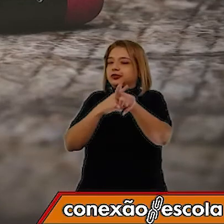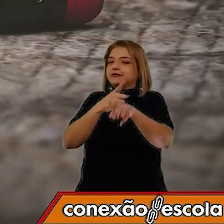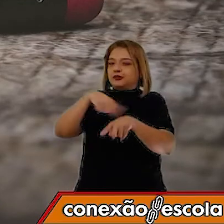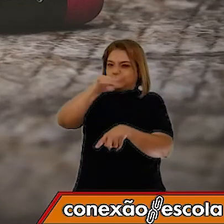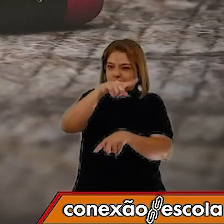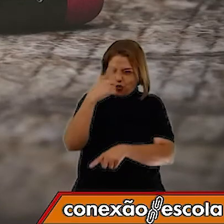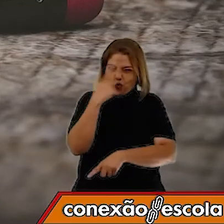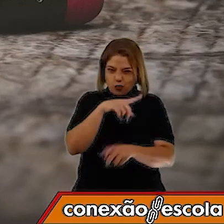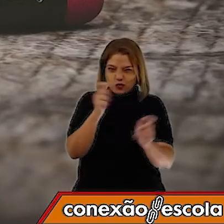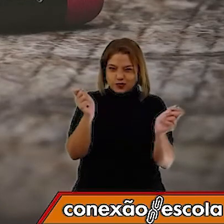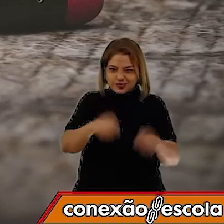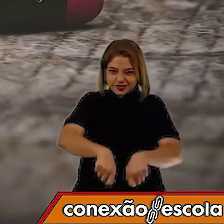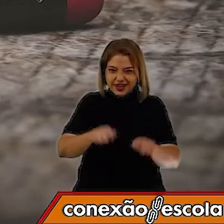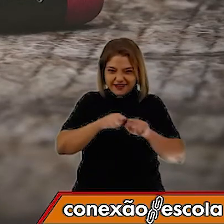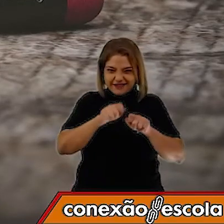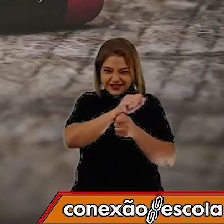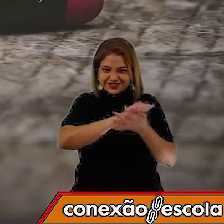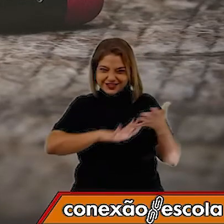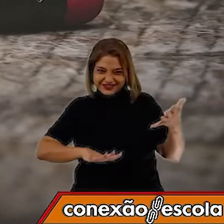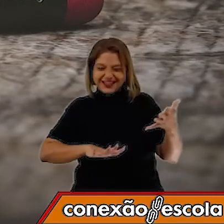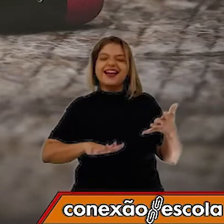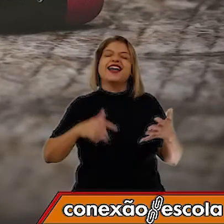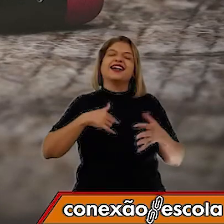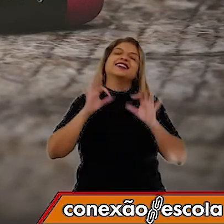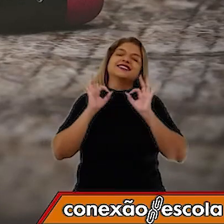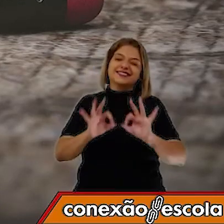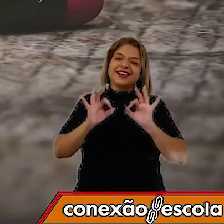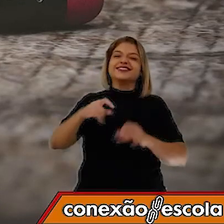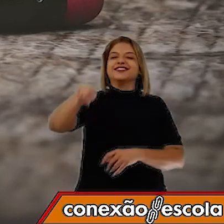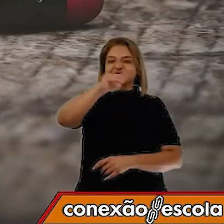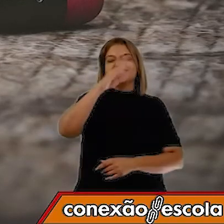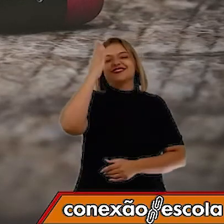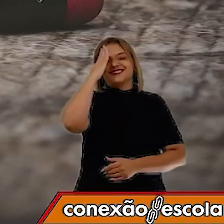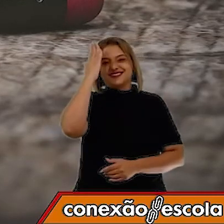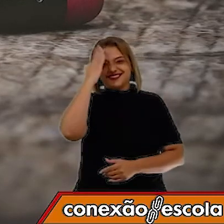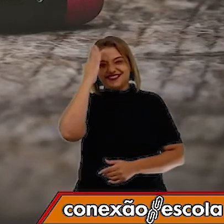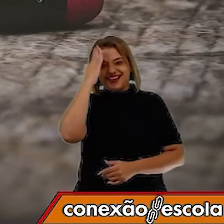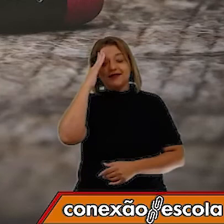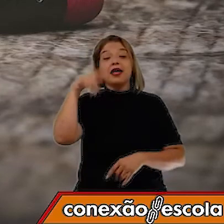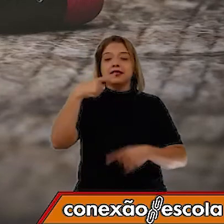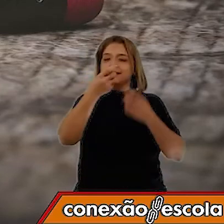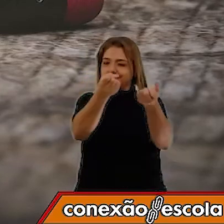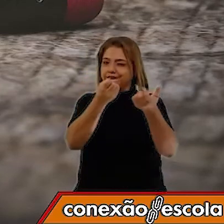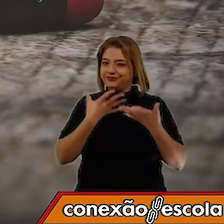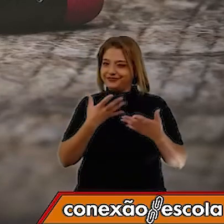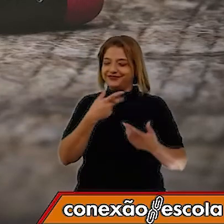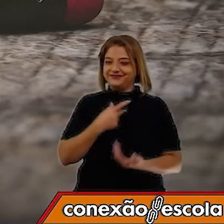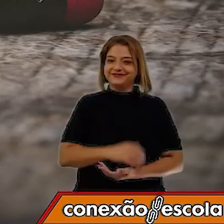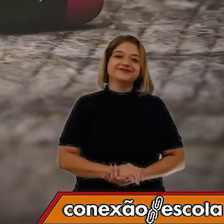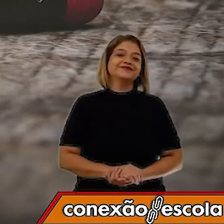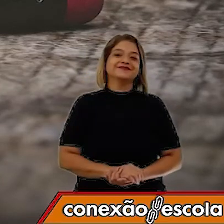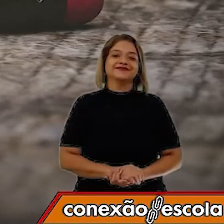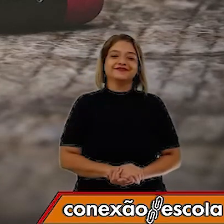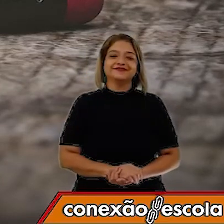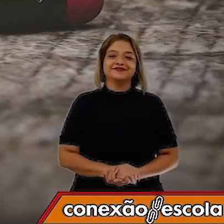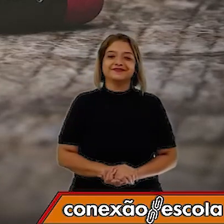conseguir realizar? Ah, eu tenho certeza que sim. Depois eu quero saber tudinho.